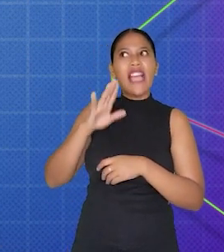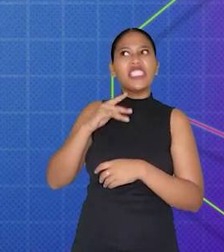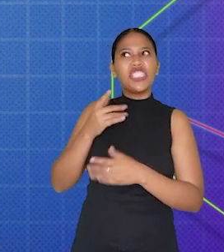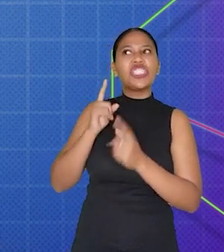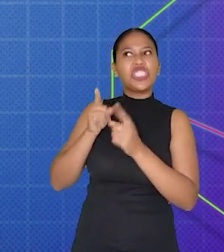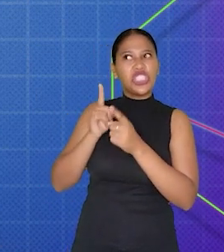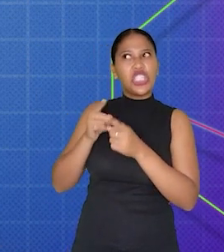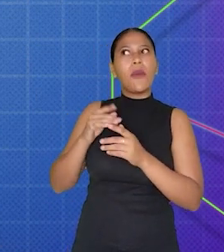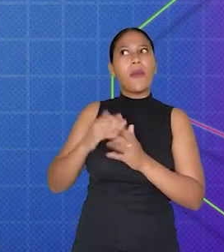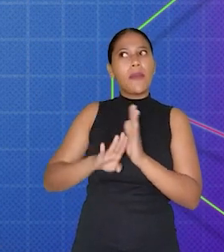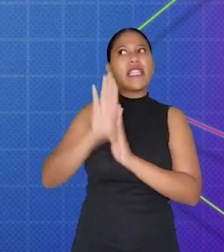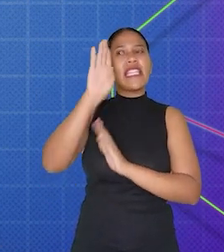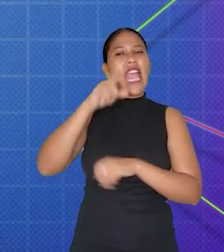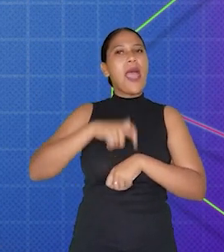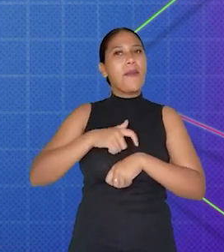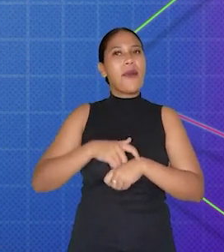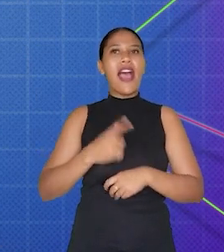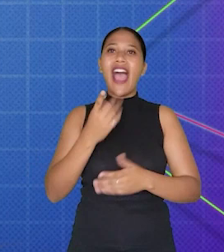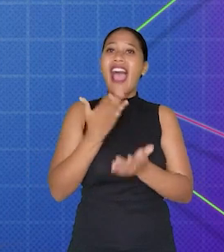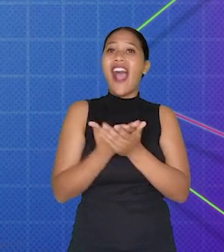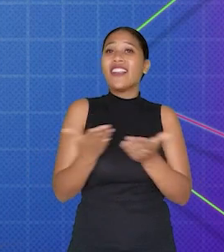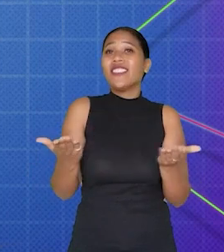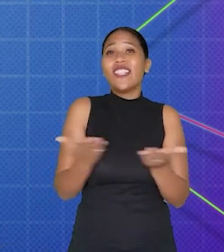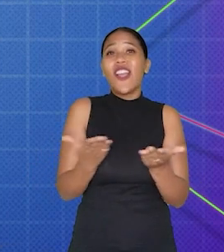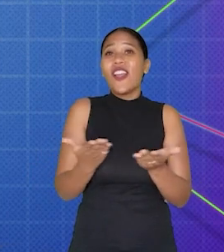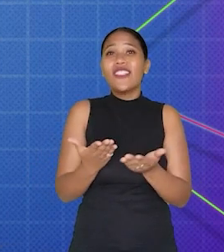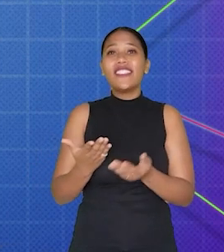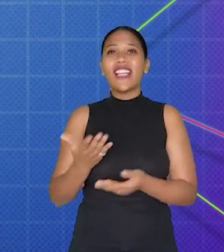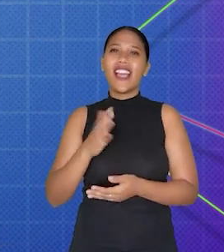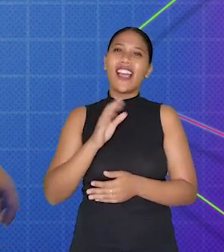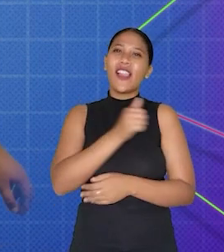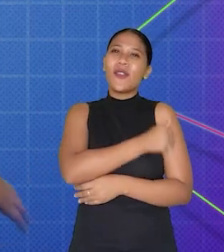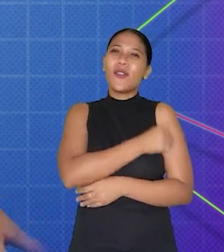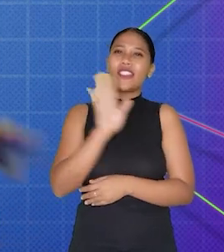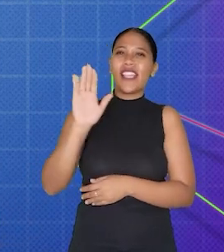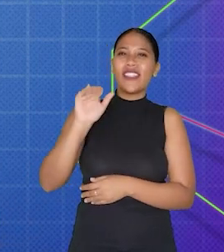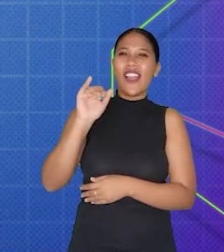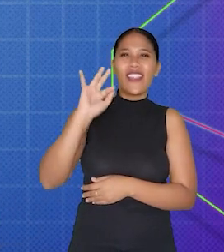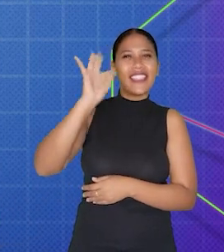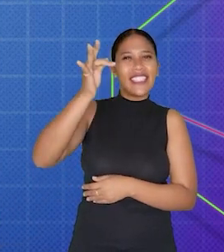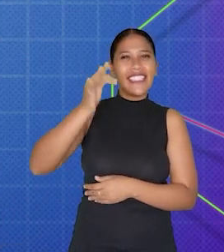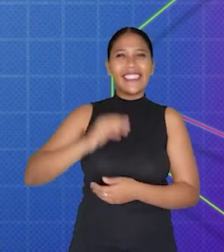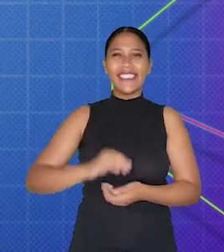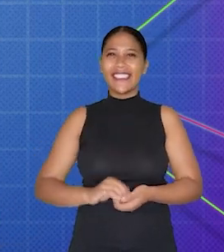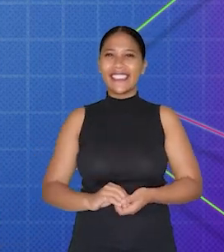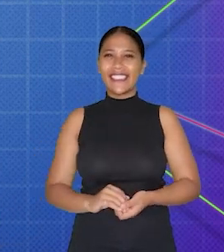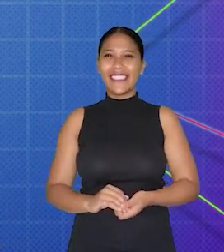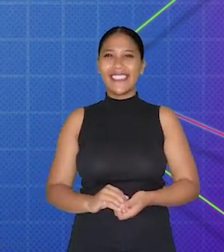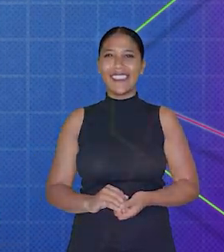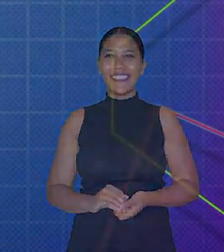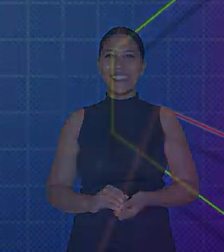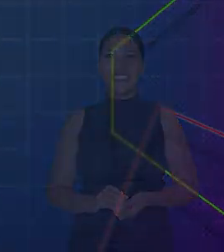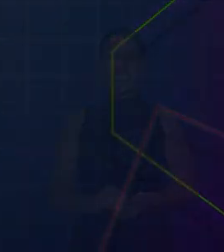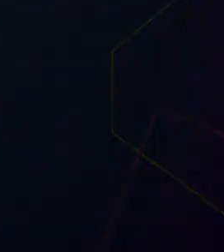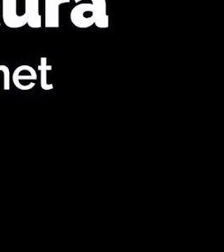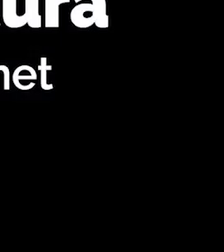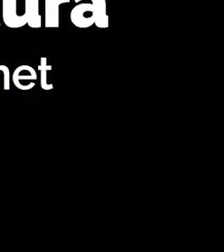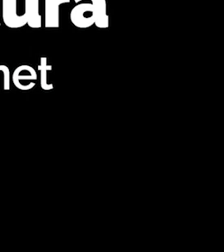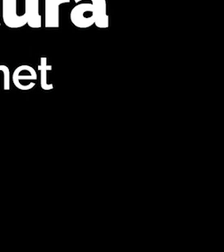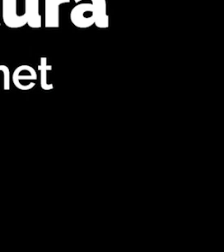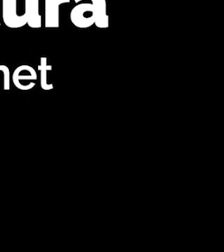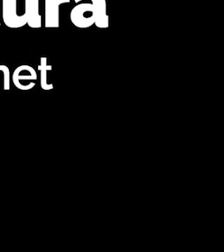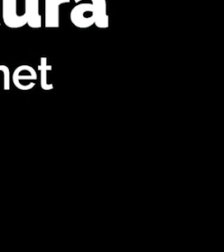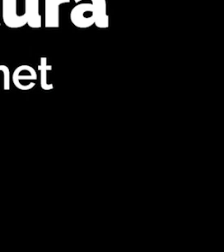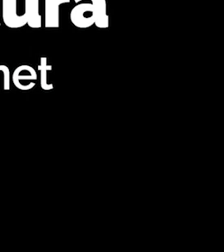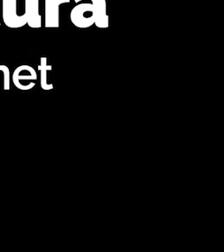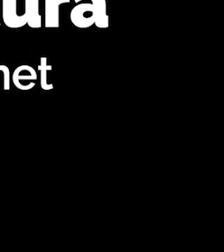jogadores engajados por longos períodos de tempo. E essa foi a aula de hoje, alunos. Até mais. Tchau, tchau.